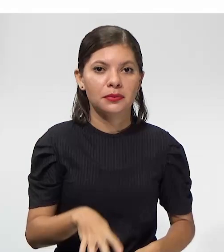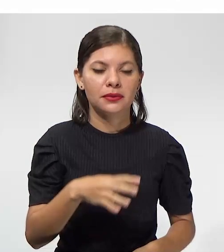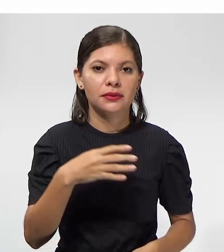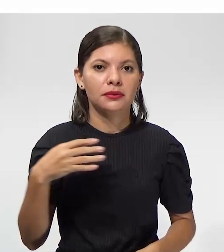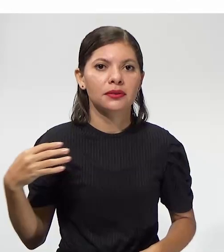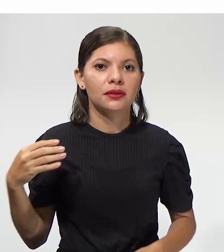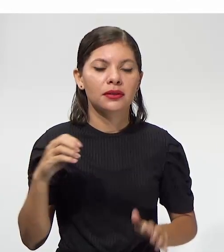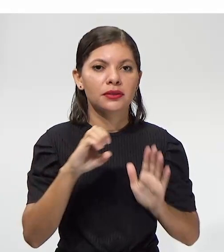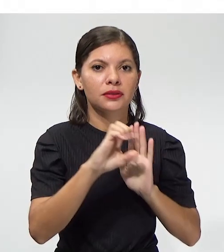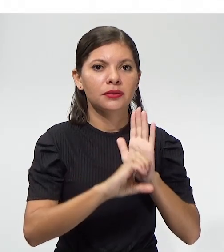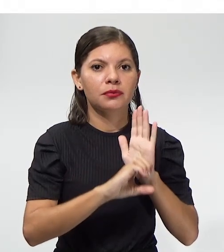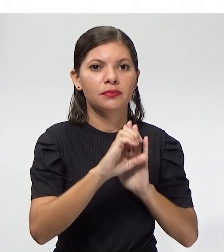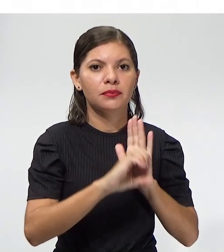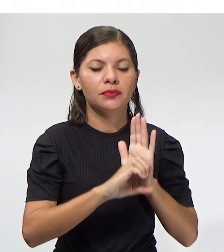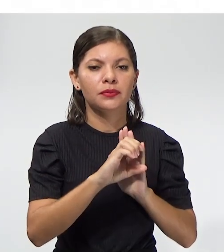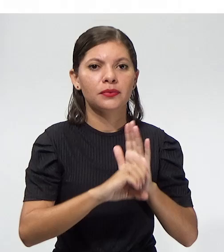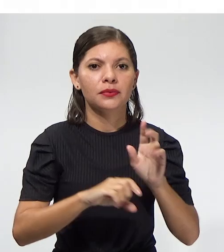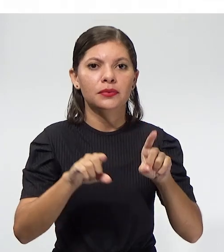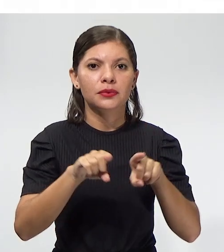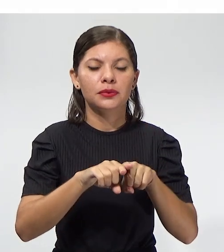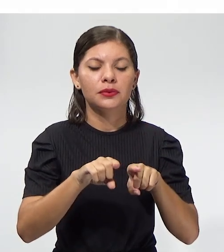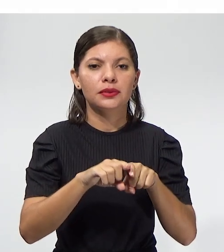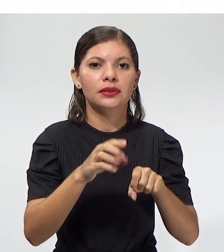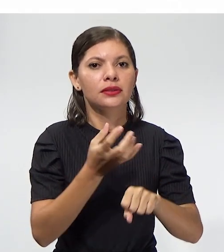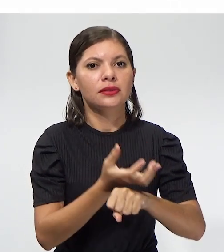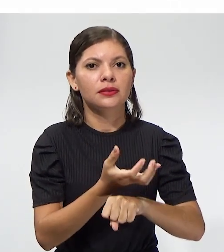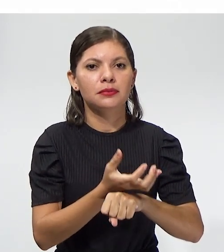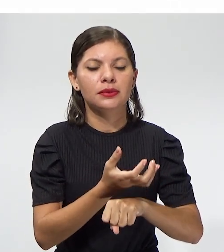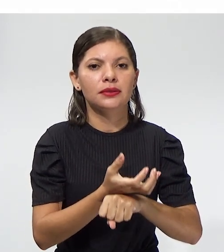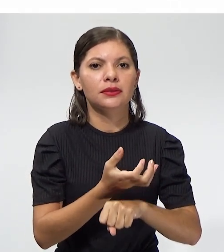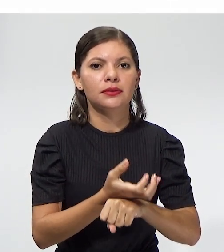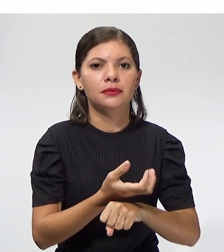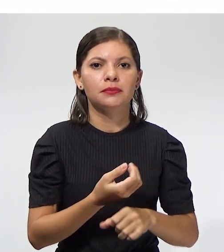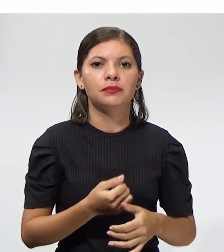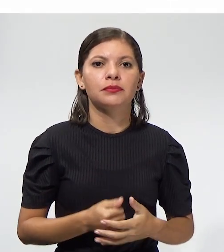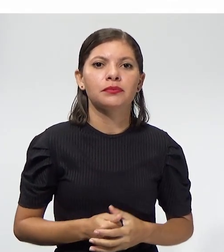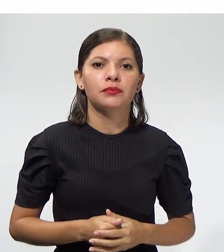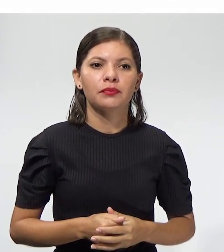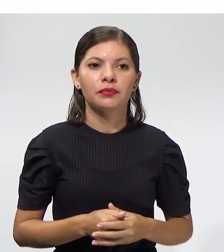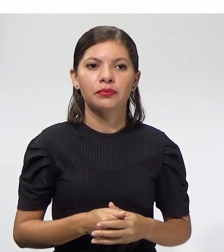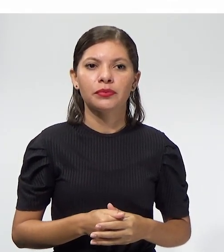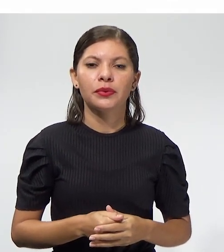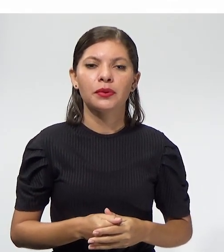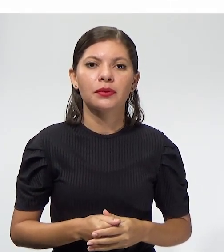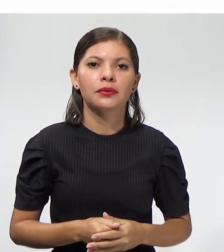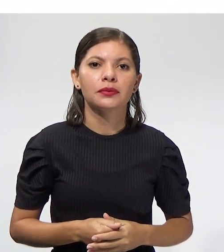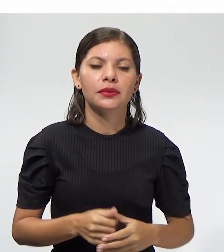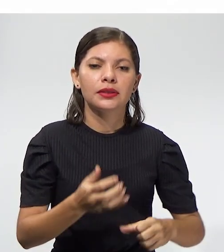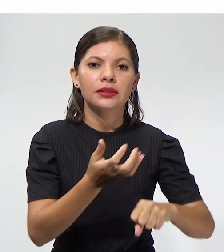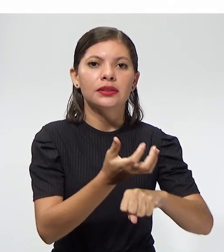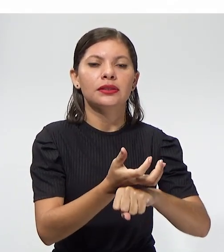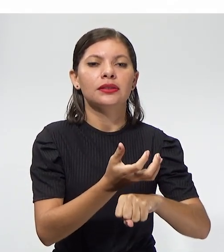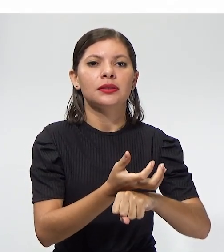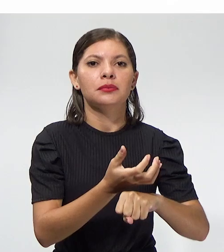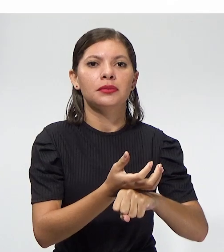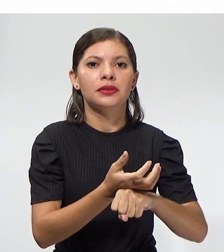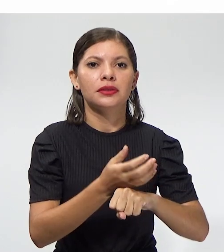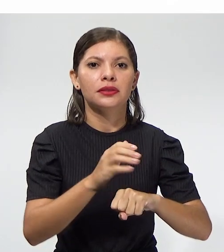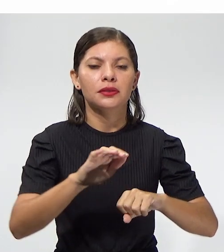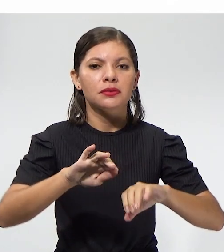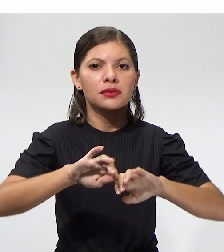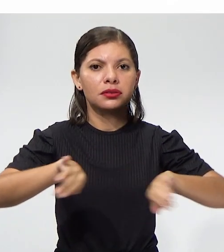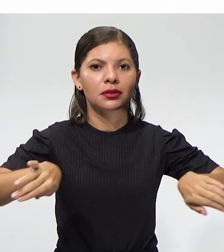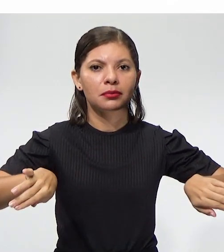junção de disciplinas é como uma grade. Então, aquilo que eu falei, as disciplinas estão separadas,